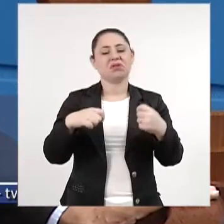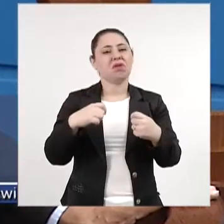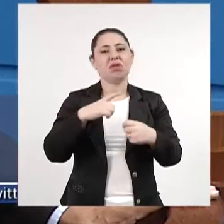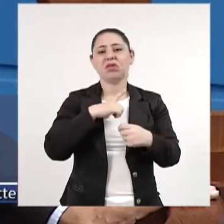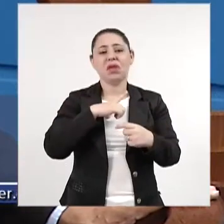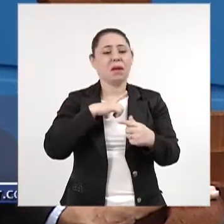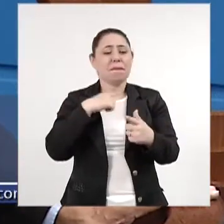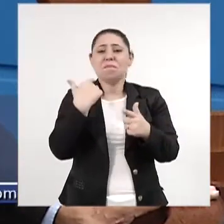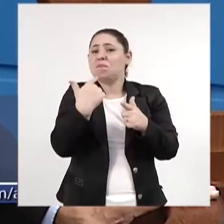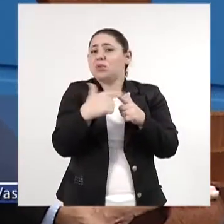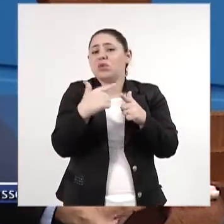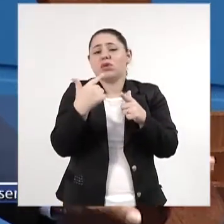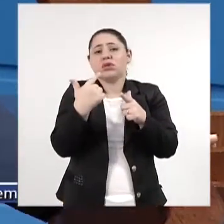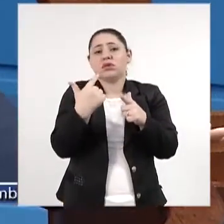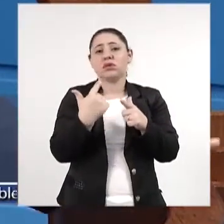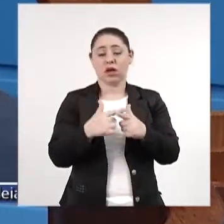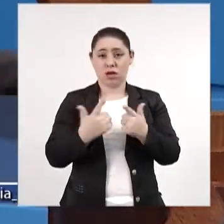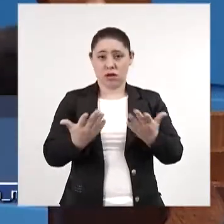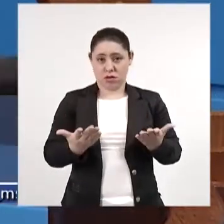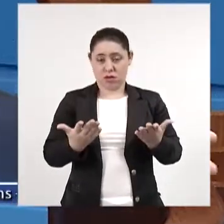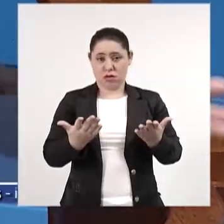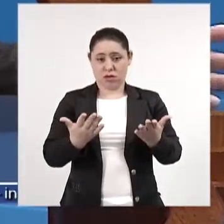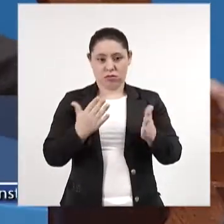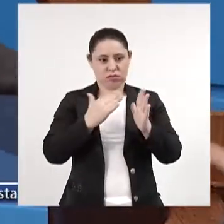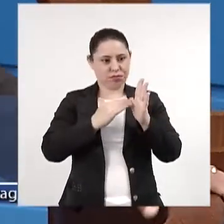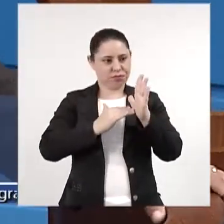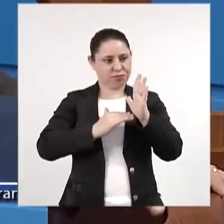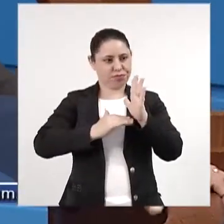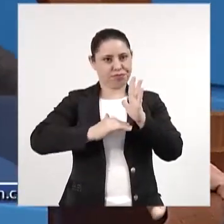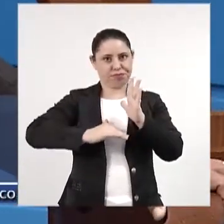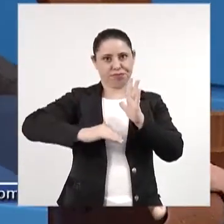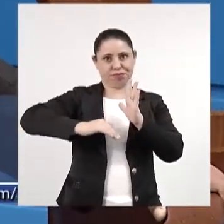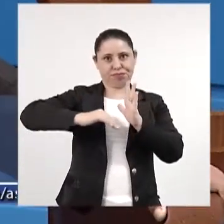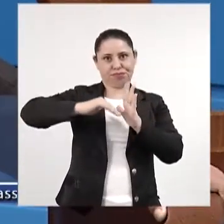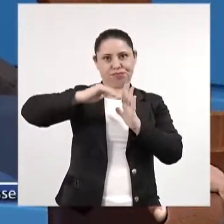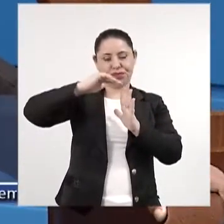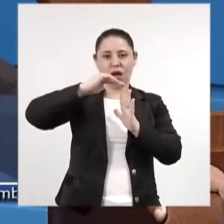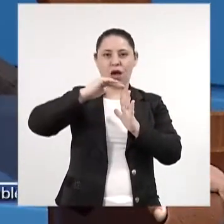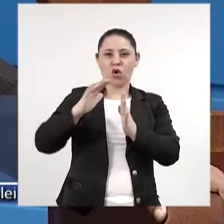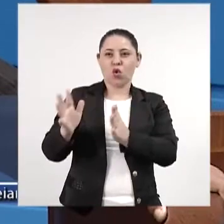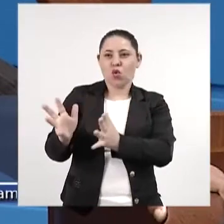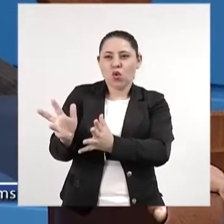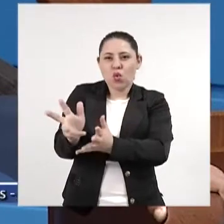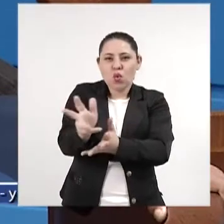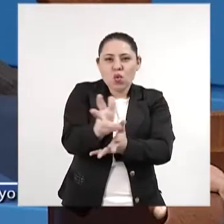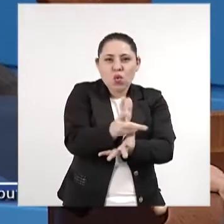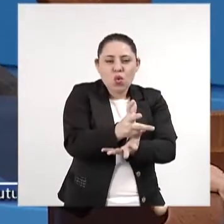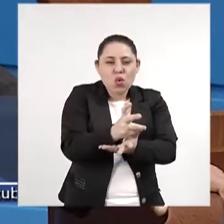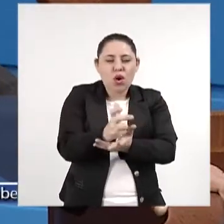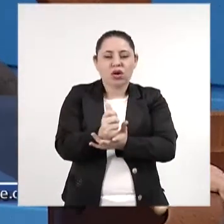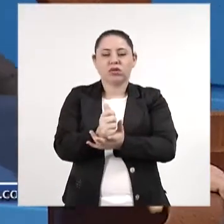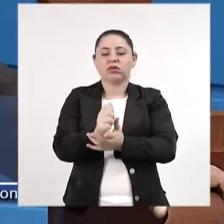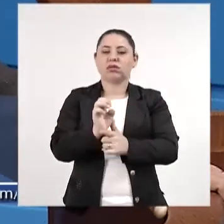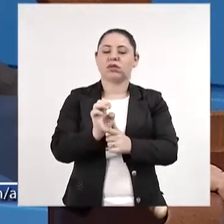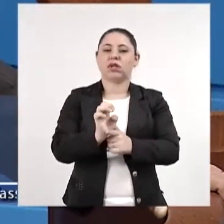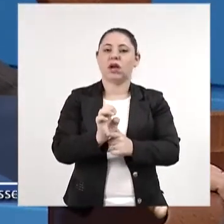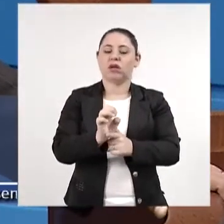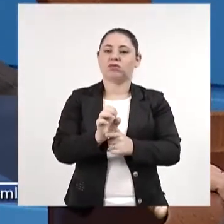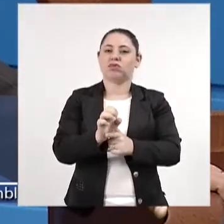motivos, a não ser o de arrecadar, de aumentar a receita do Estado e mexer nessa alíquota